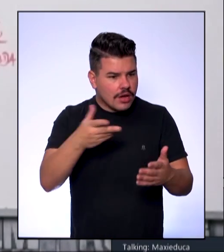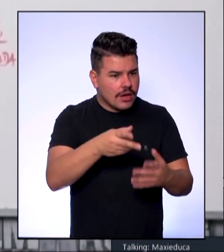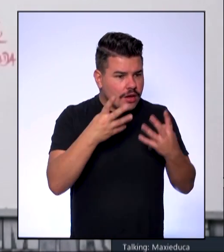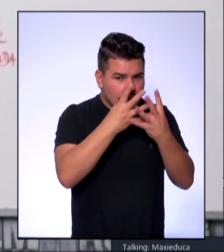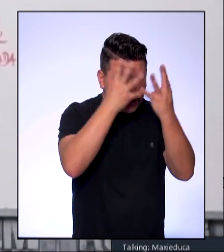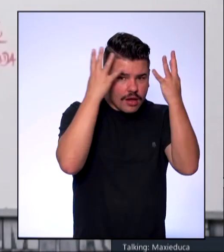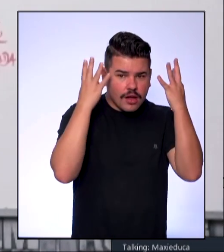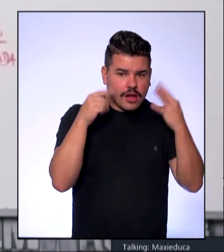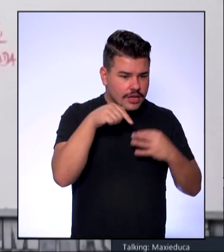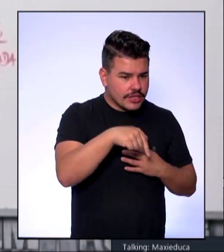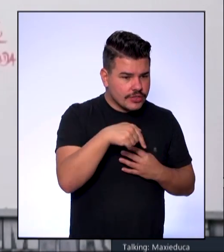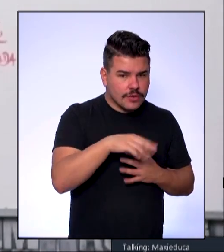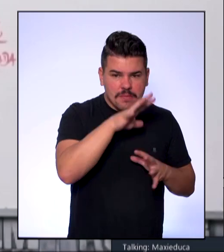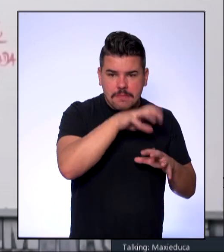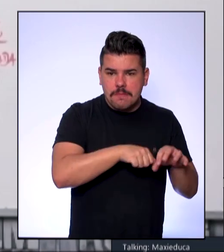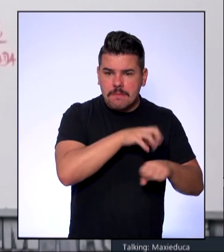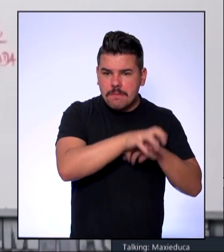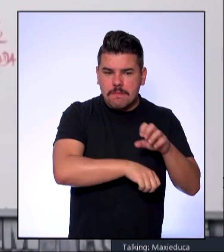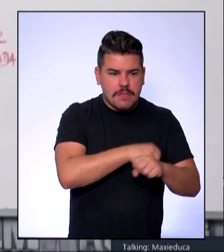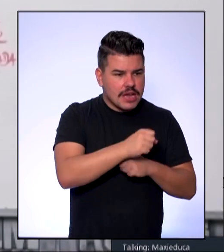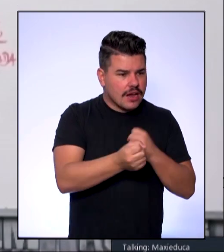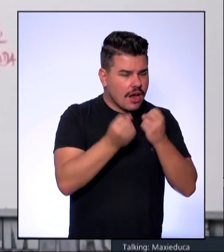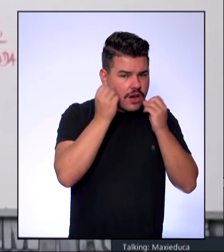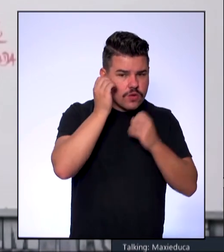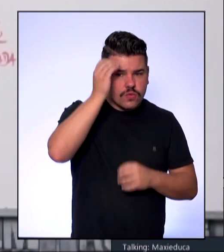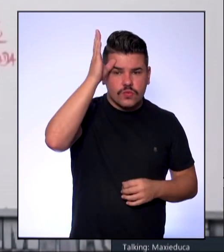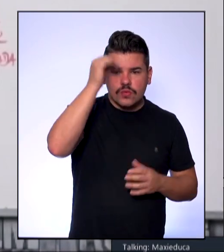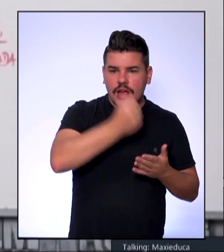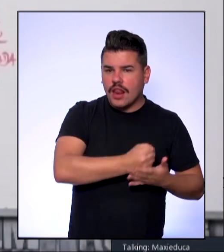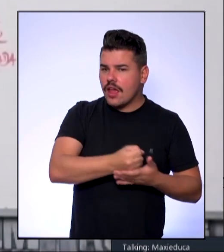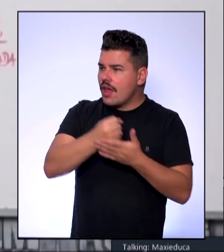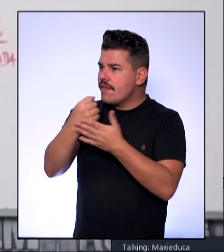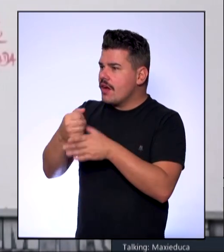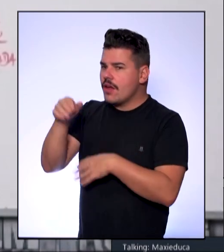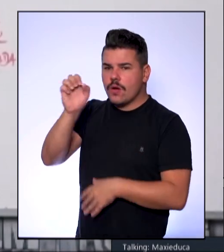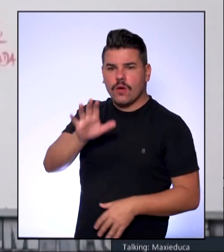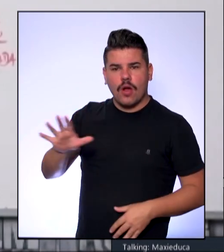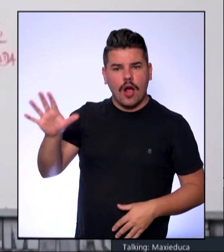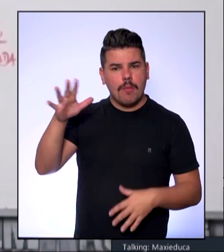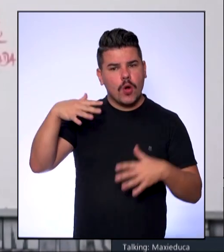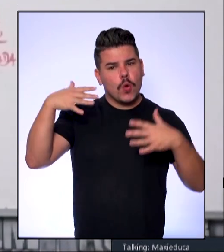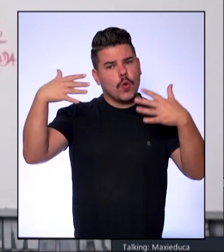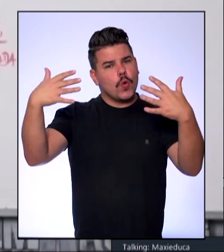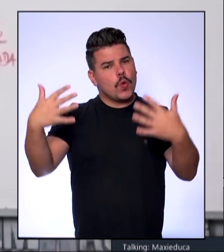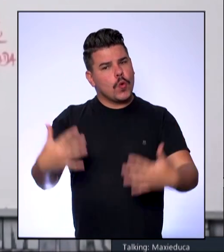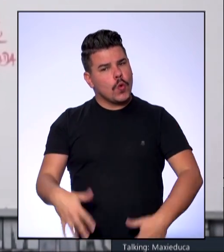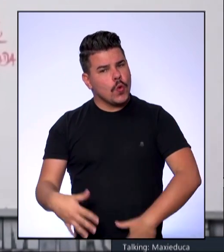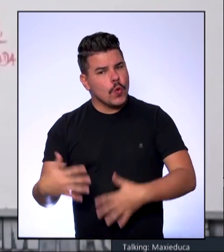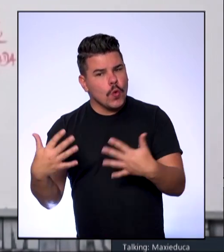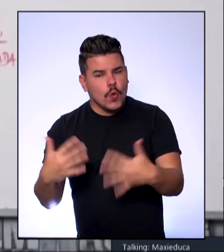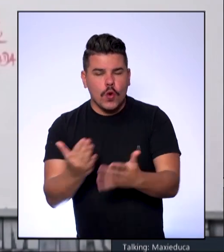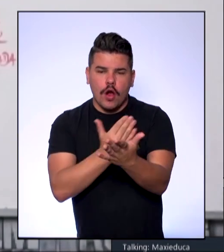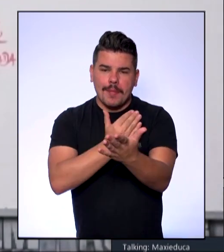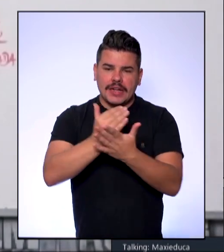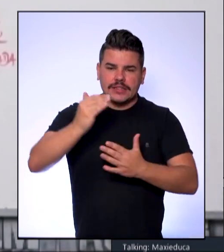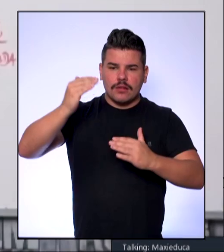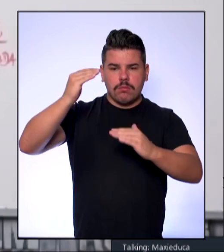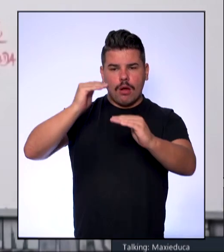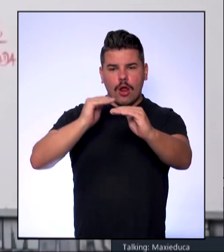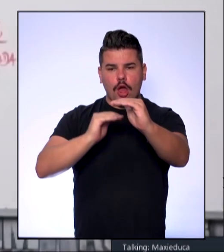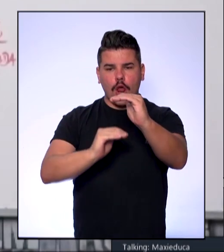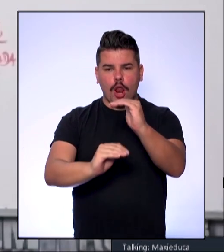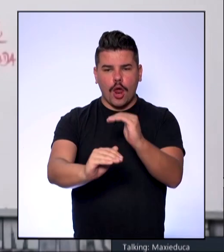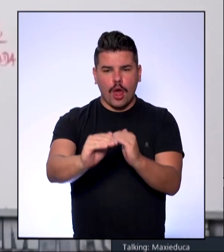Este processo vai retardar, vai inferiorizar. E aí vem as